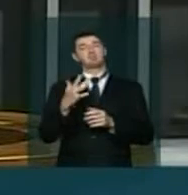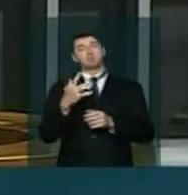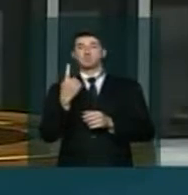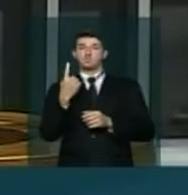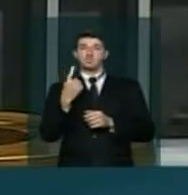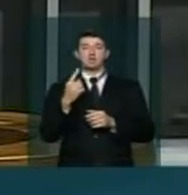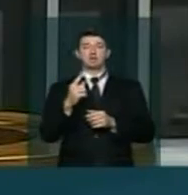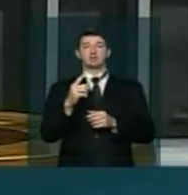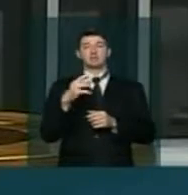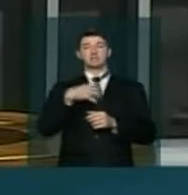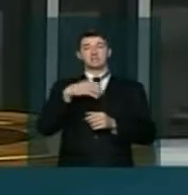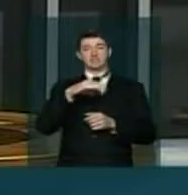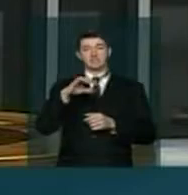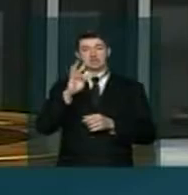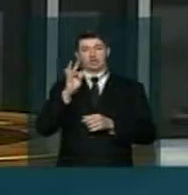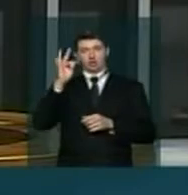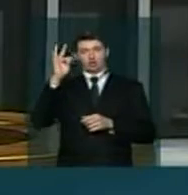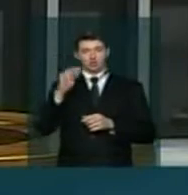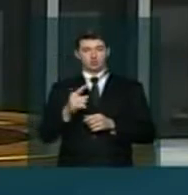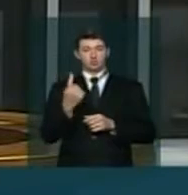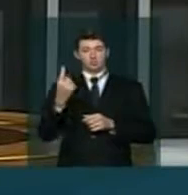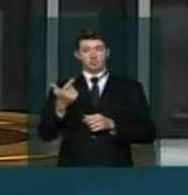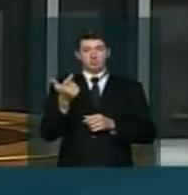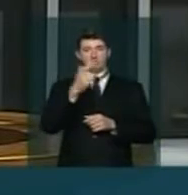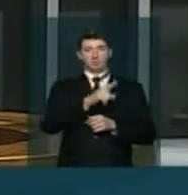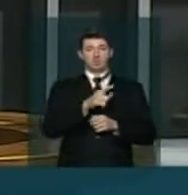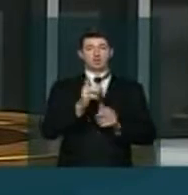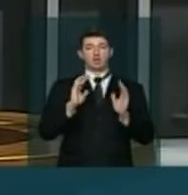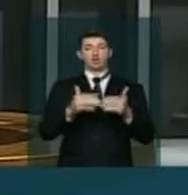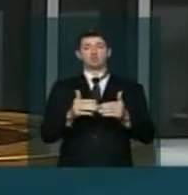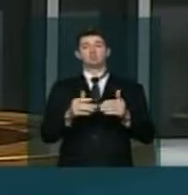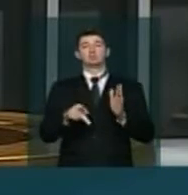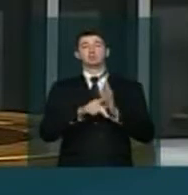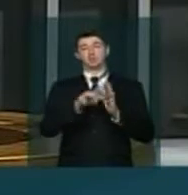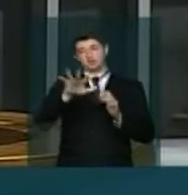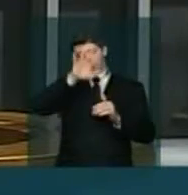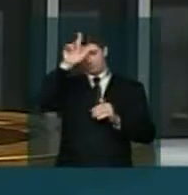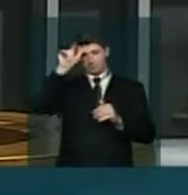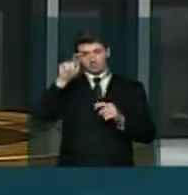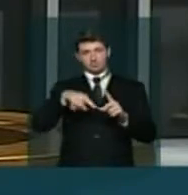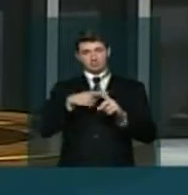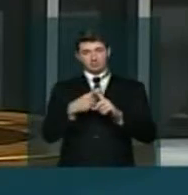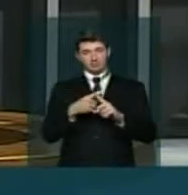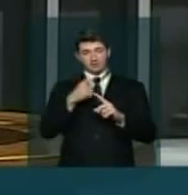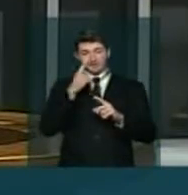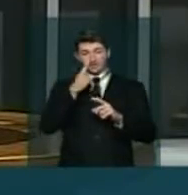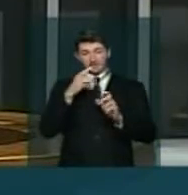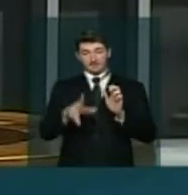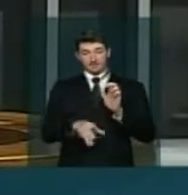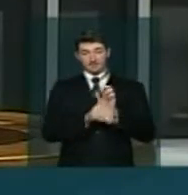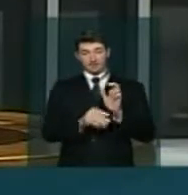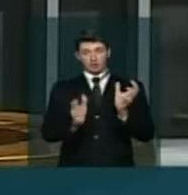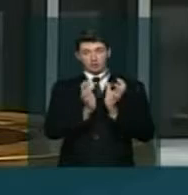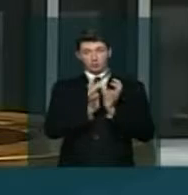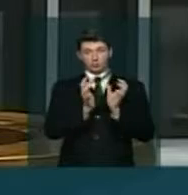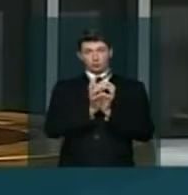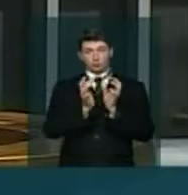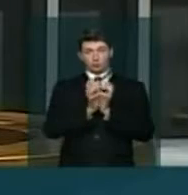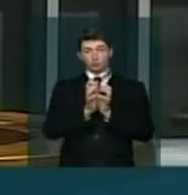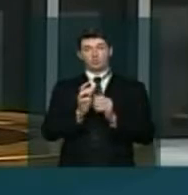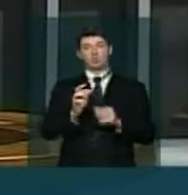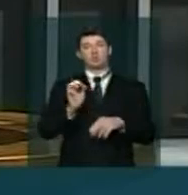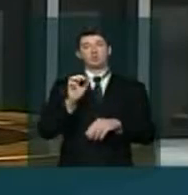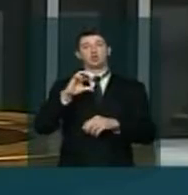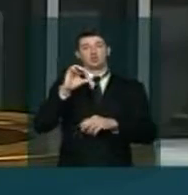da Comissão de Ciência e Tecnologia e uma outra da Comissão da Amazônia, mais emendas de bancadas de cada um dos